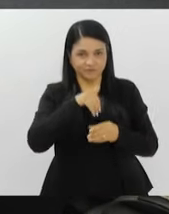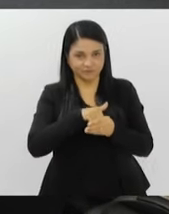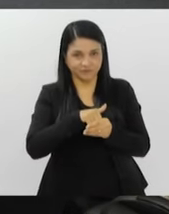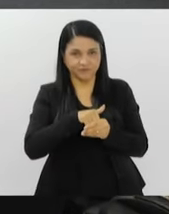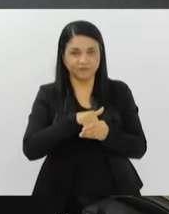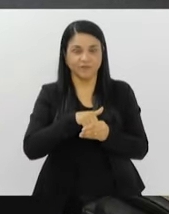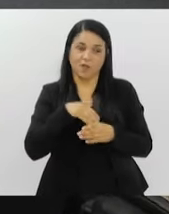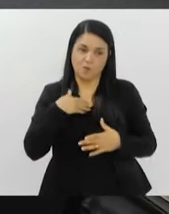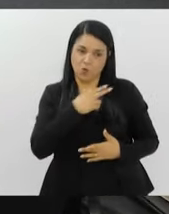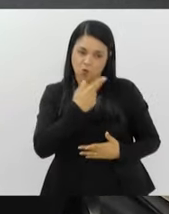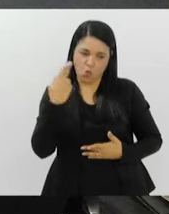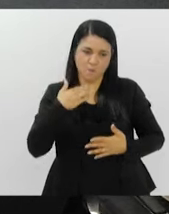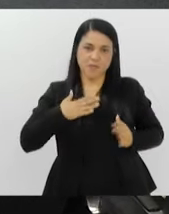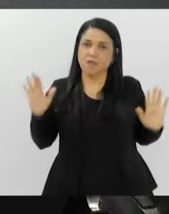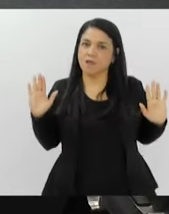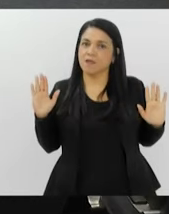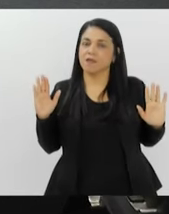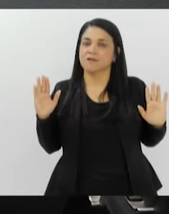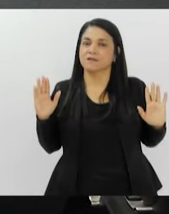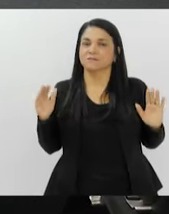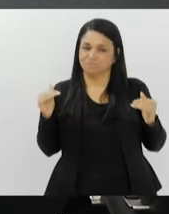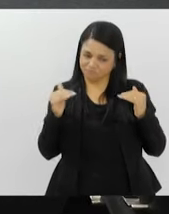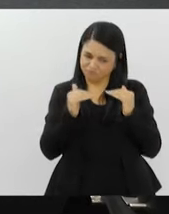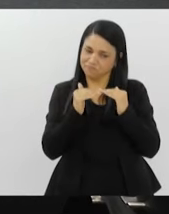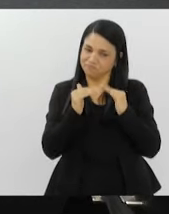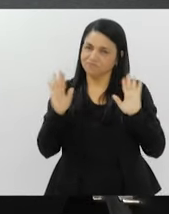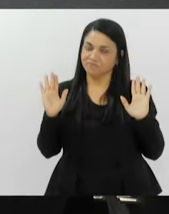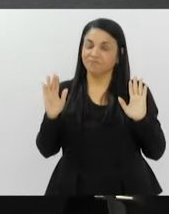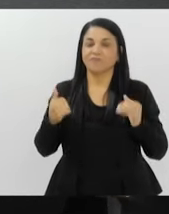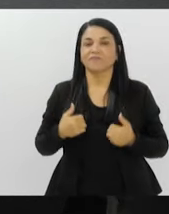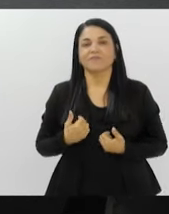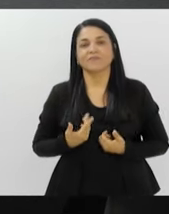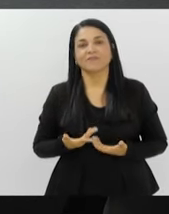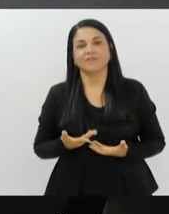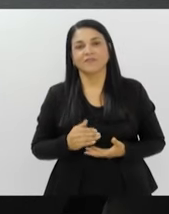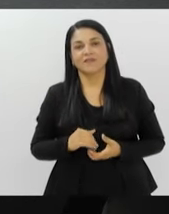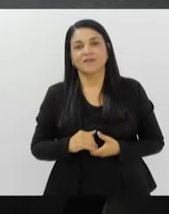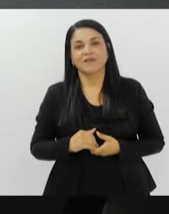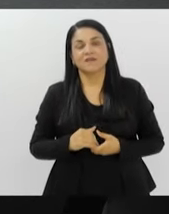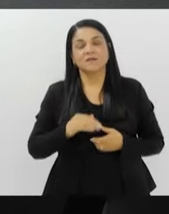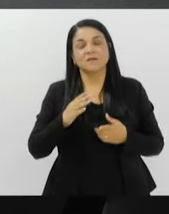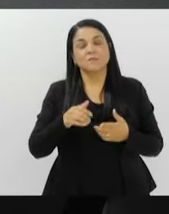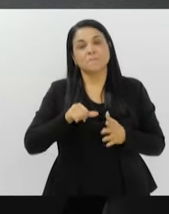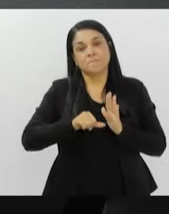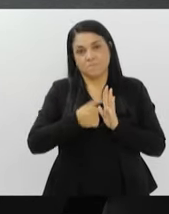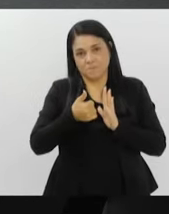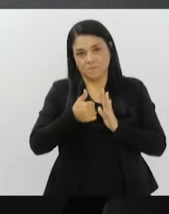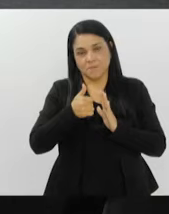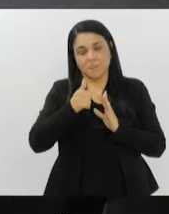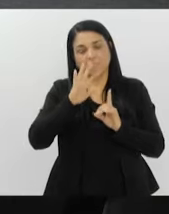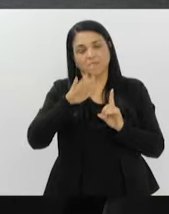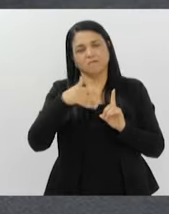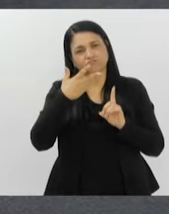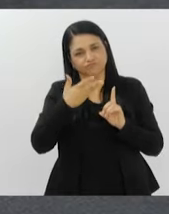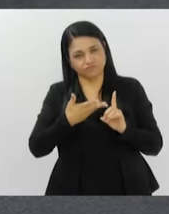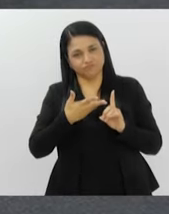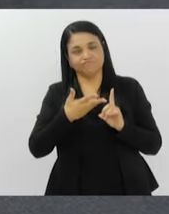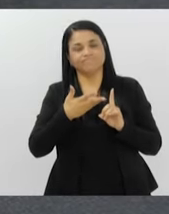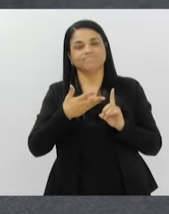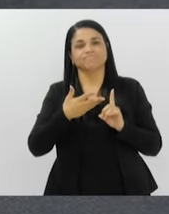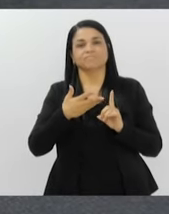citado fui citado favoravelmente Não primeiro elogiar o deputado Fred Pacheco por